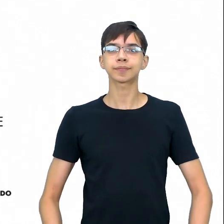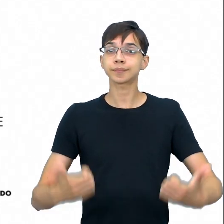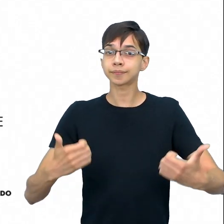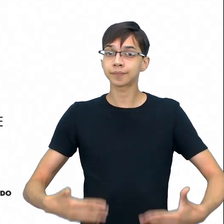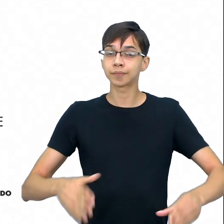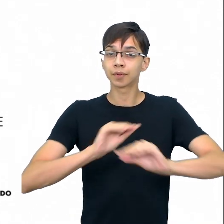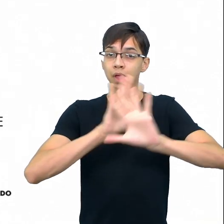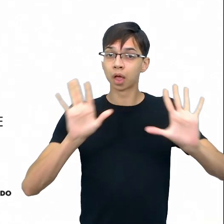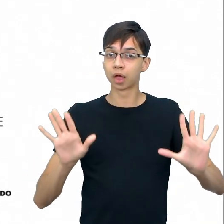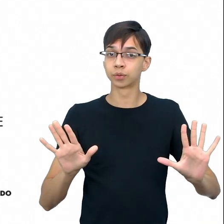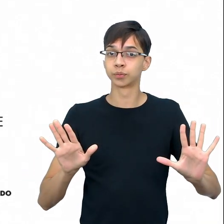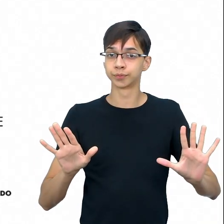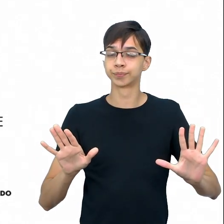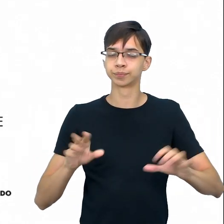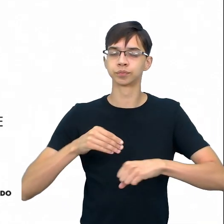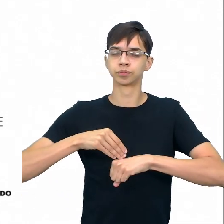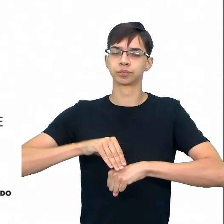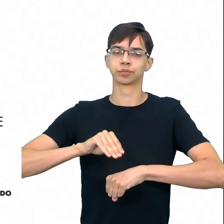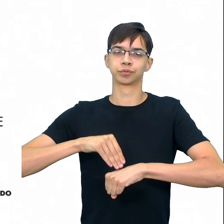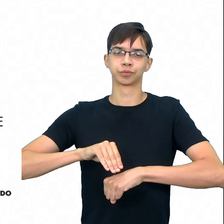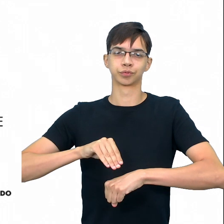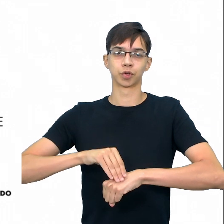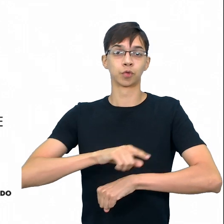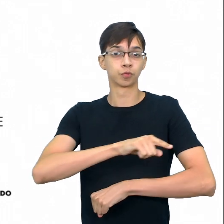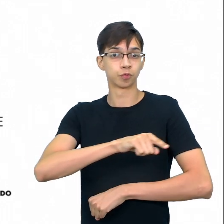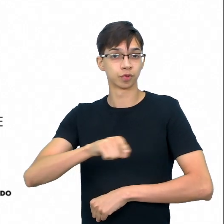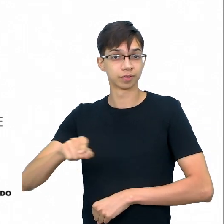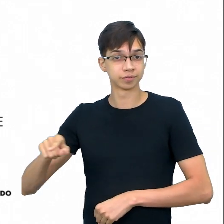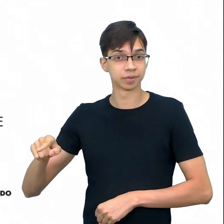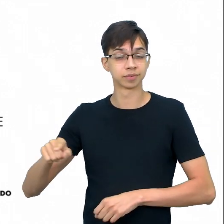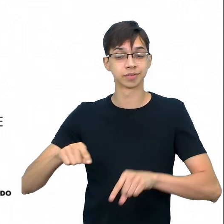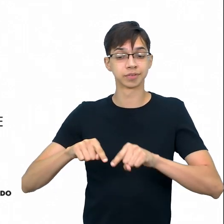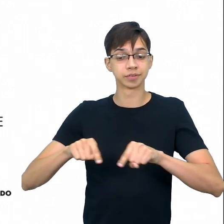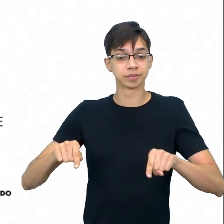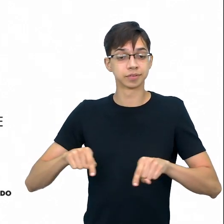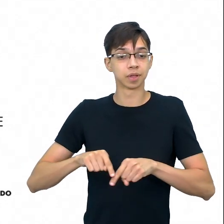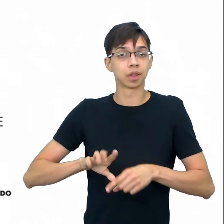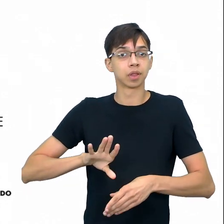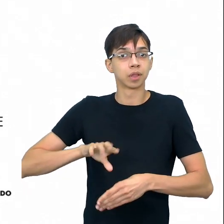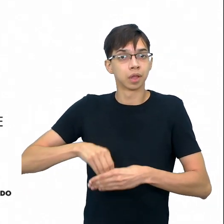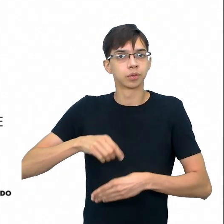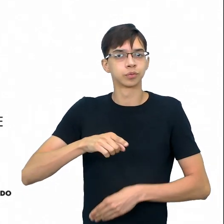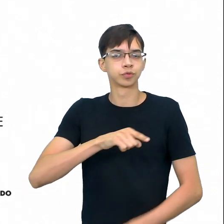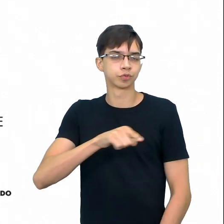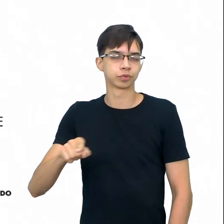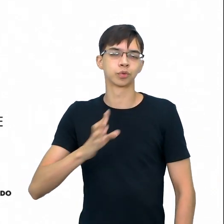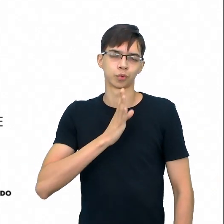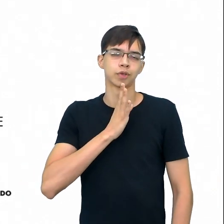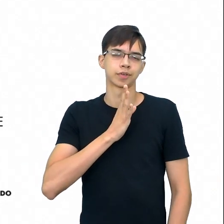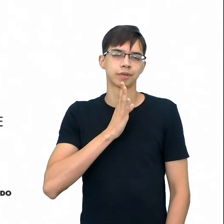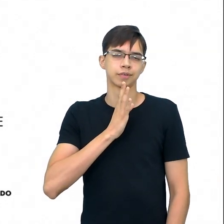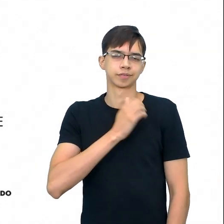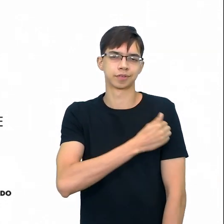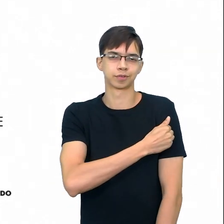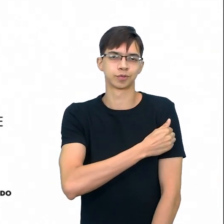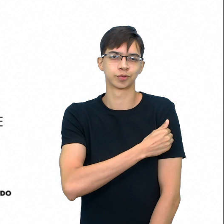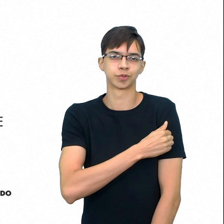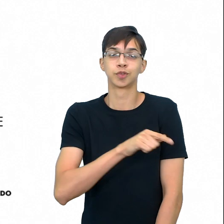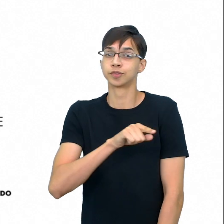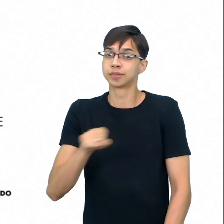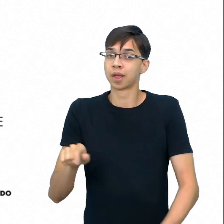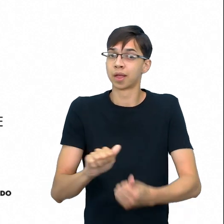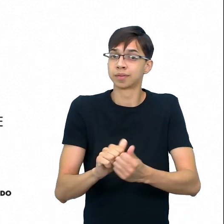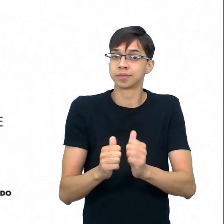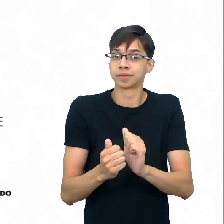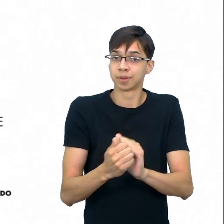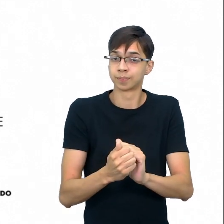são sugestões e ninguém melhor do que vocês que estão na sala de aula e conhecem a realidade para adequar de acordo com